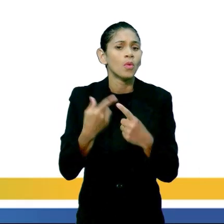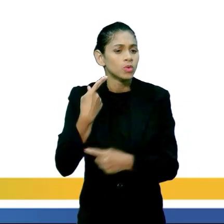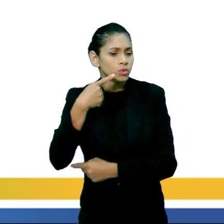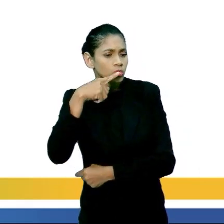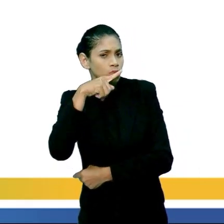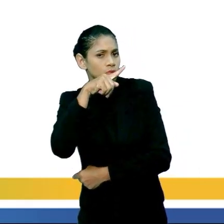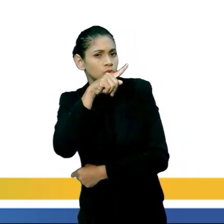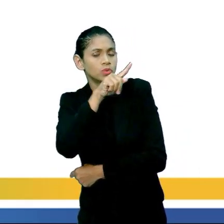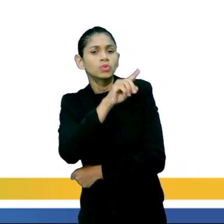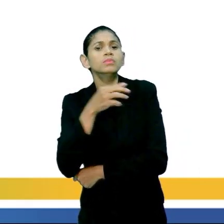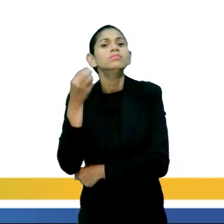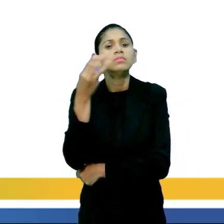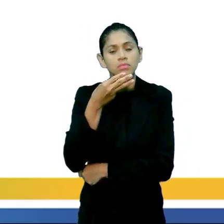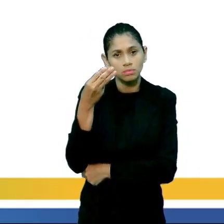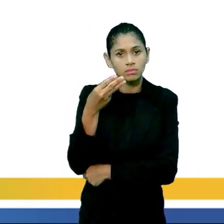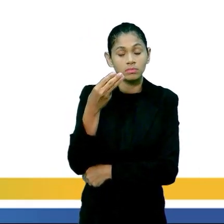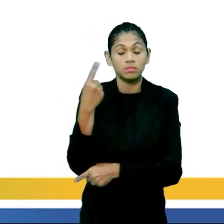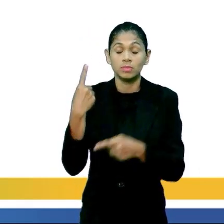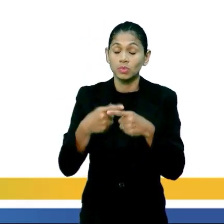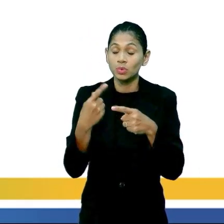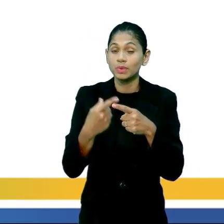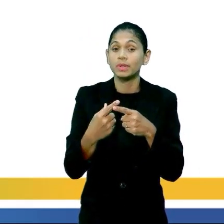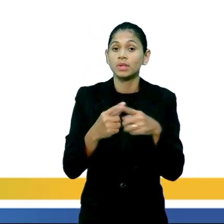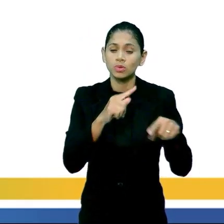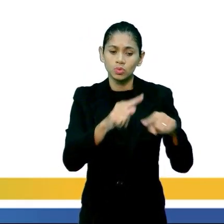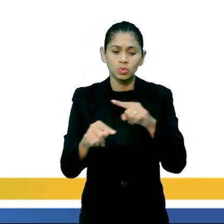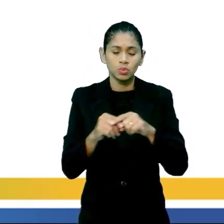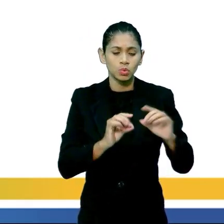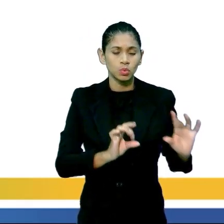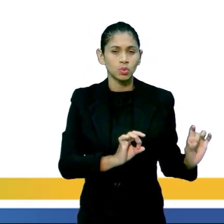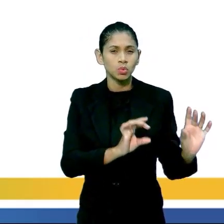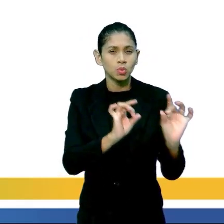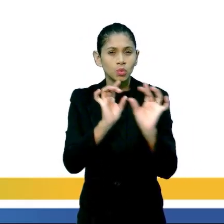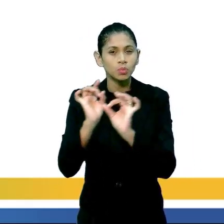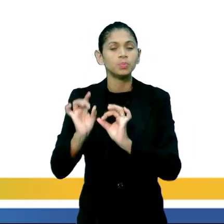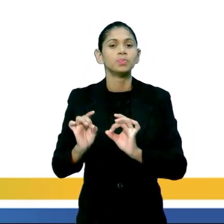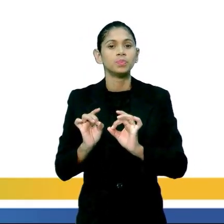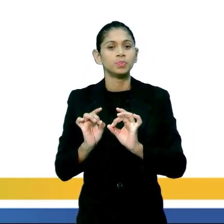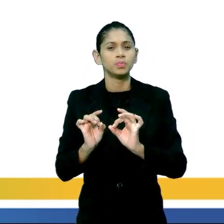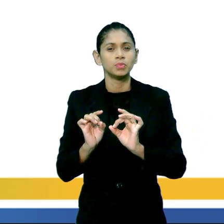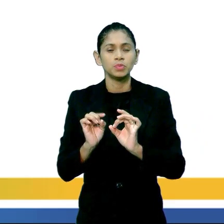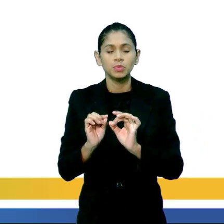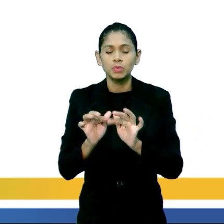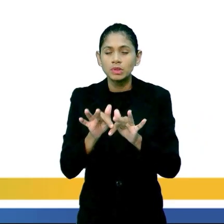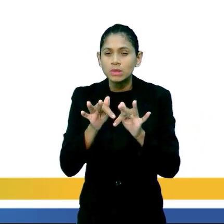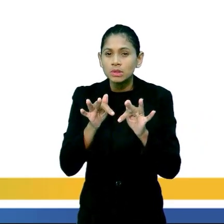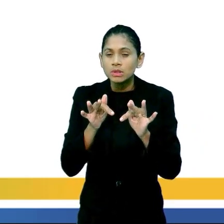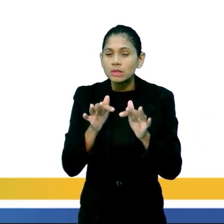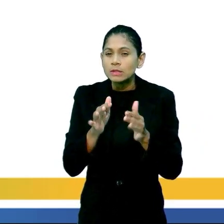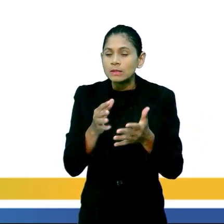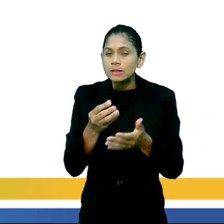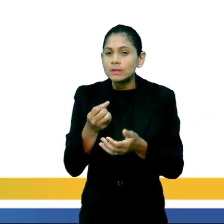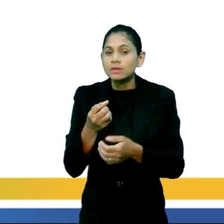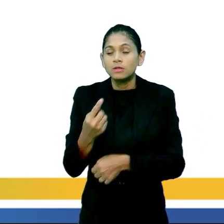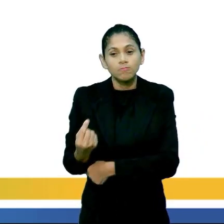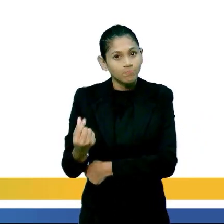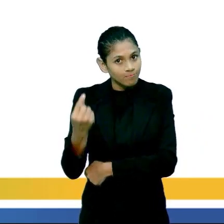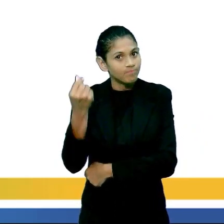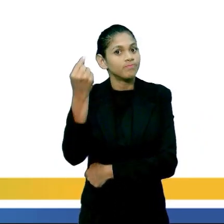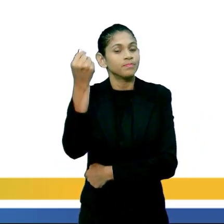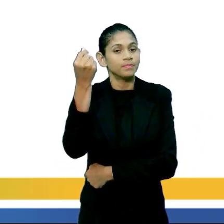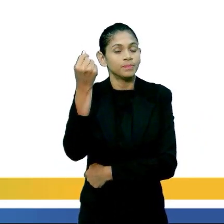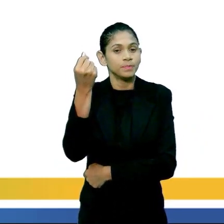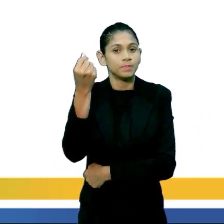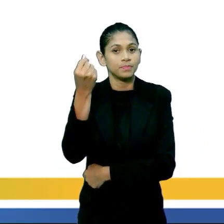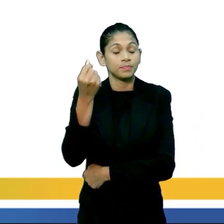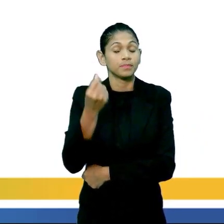A cana-de-açúcar era um produto especial, era uma especiaria. Então, ela era muito rara e de muito valor. Era tão